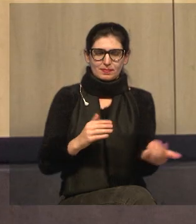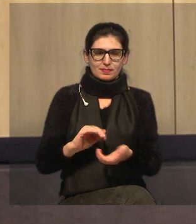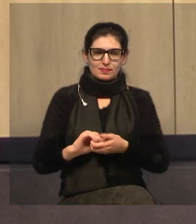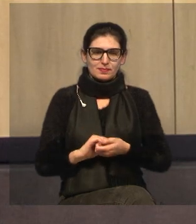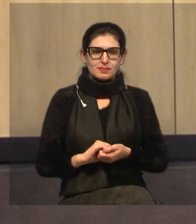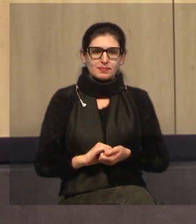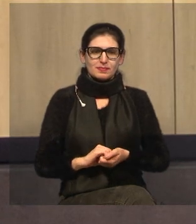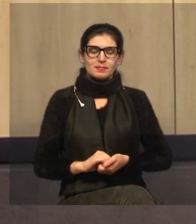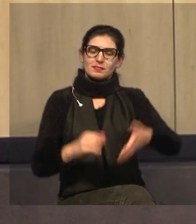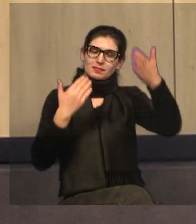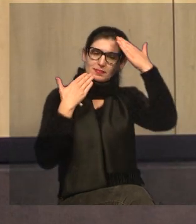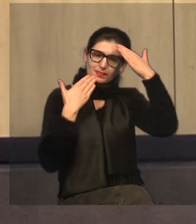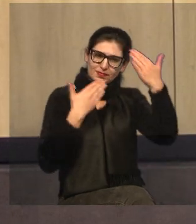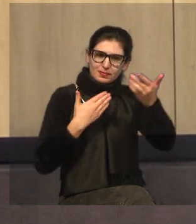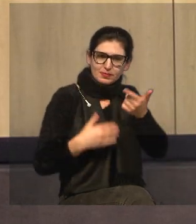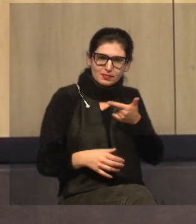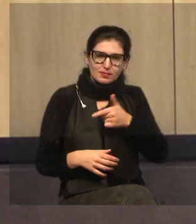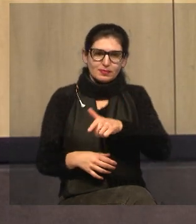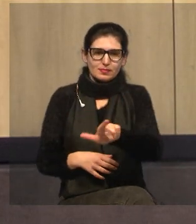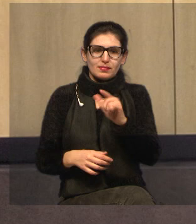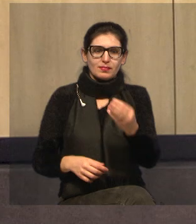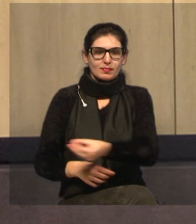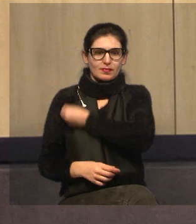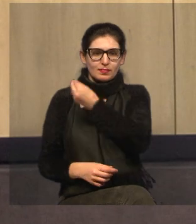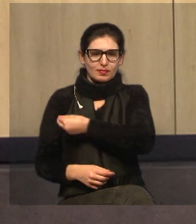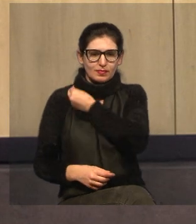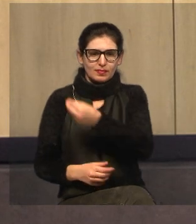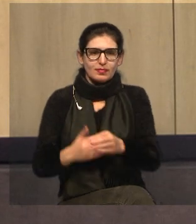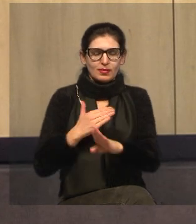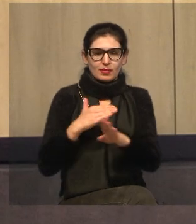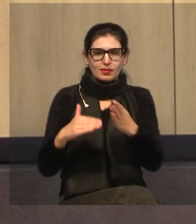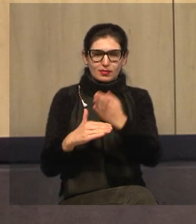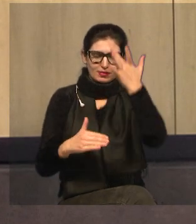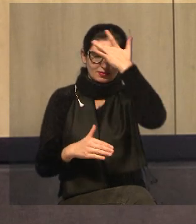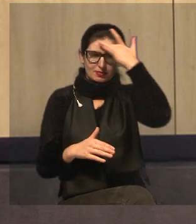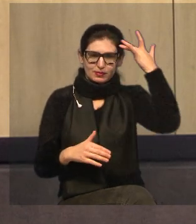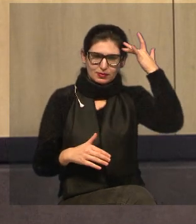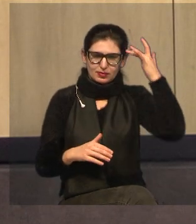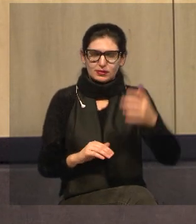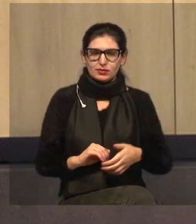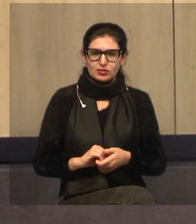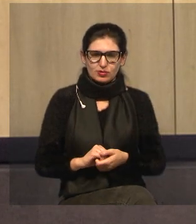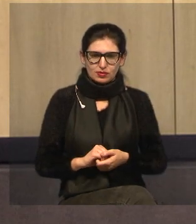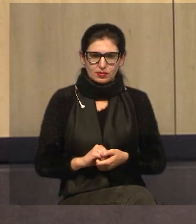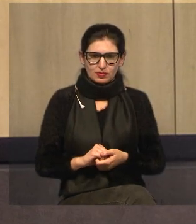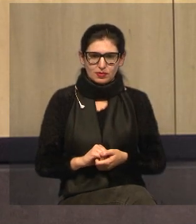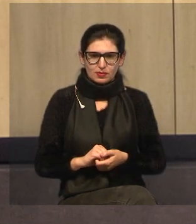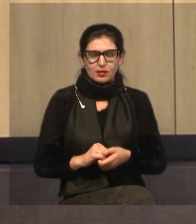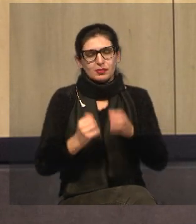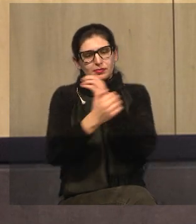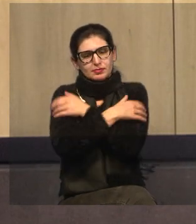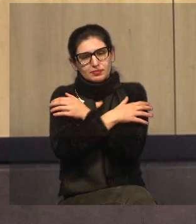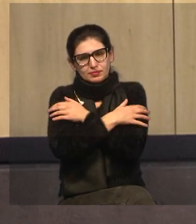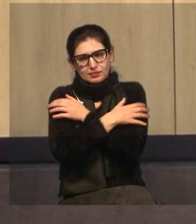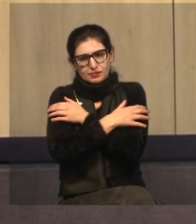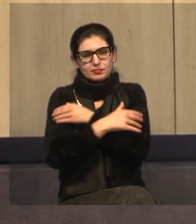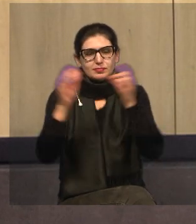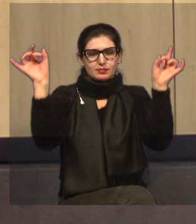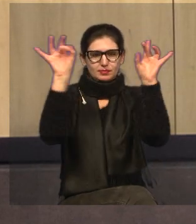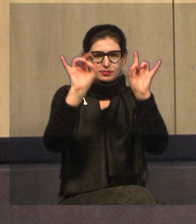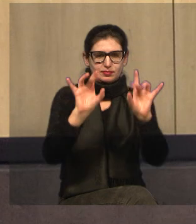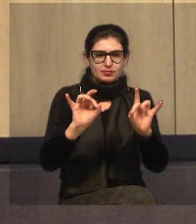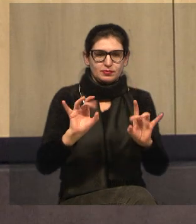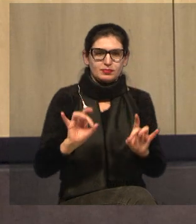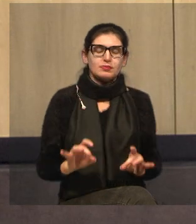Então, agradeço mais uma vez a presença de todos. Eu quero mandar aqui um abraço especial a todos da Pastoral